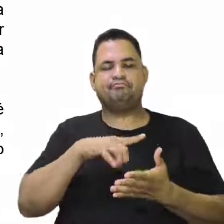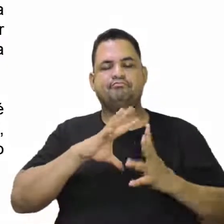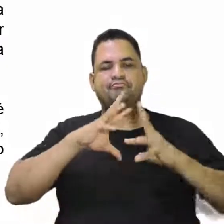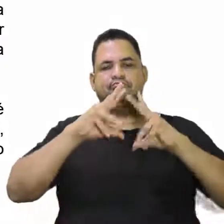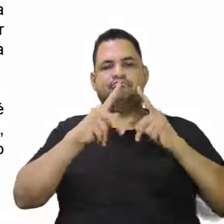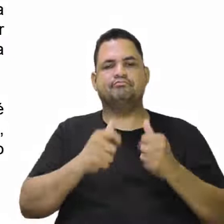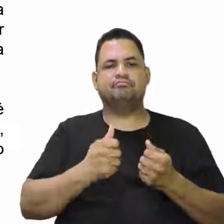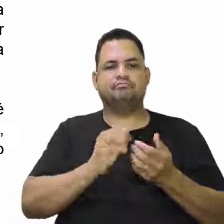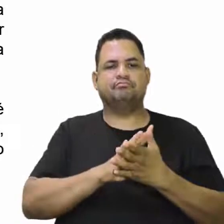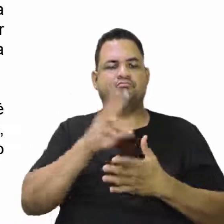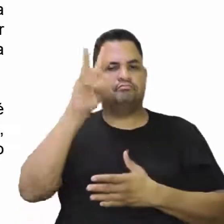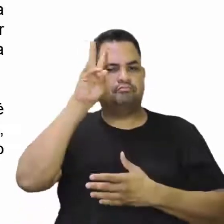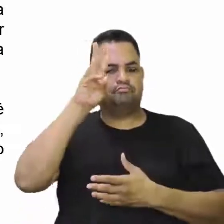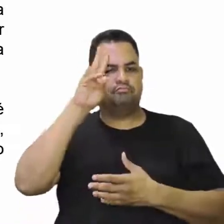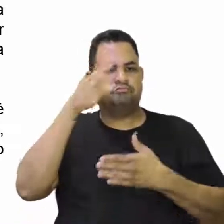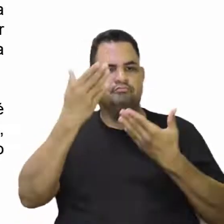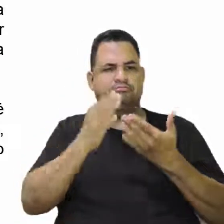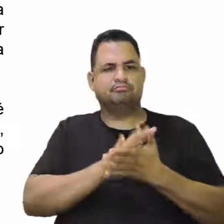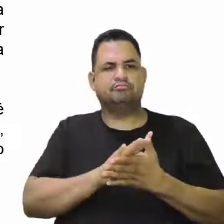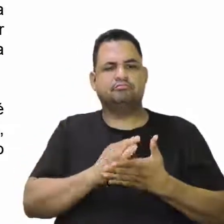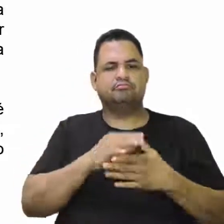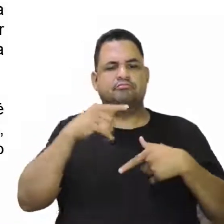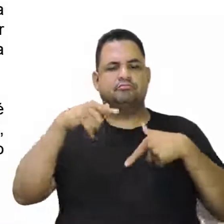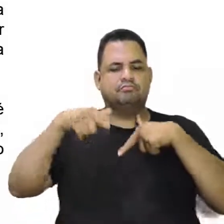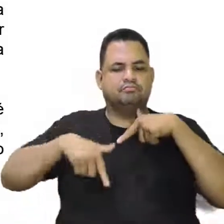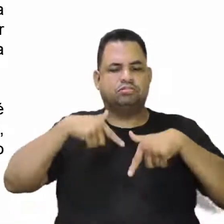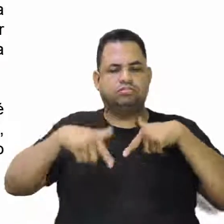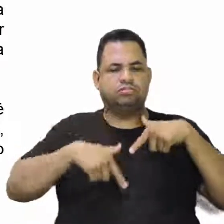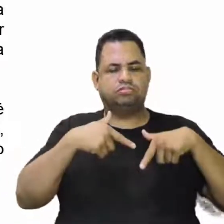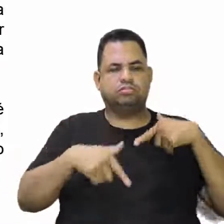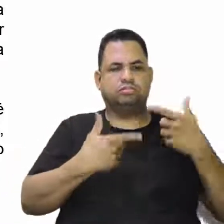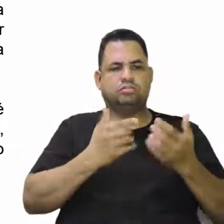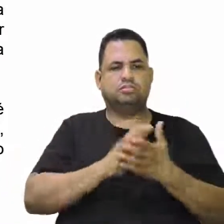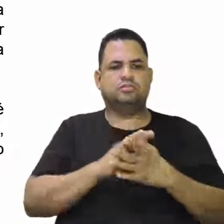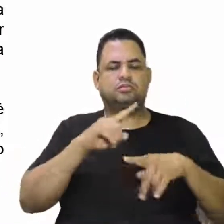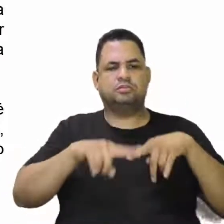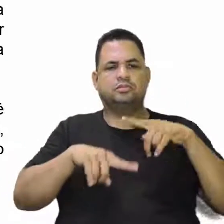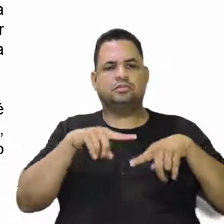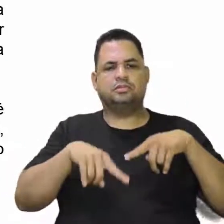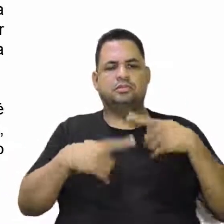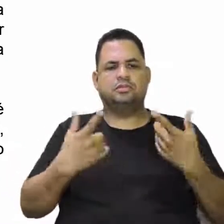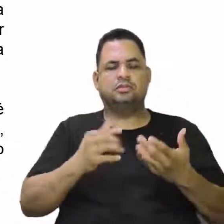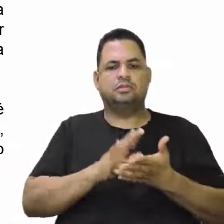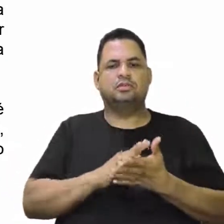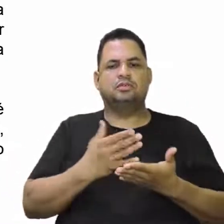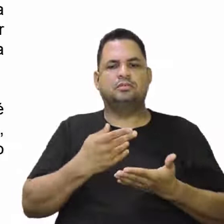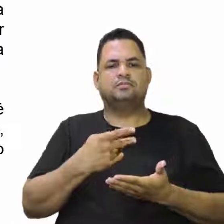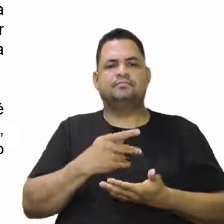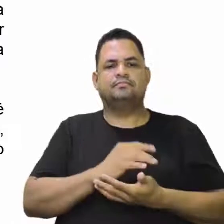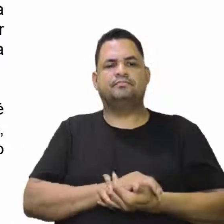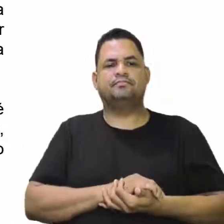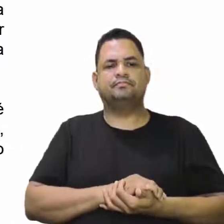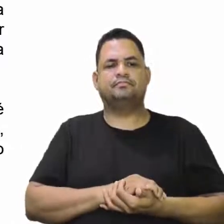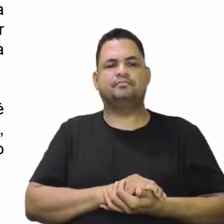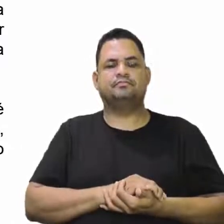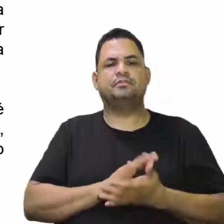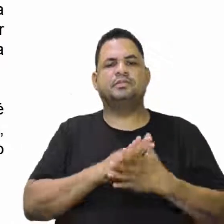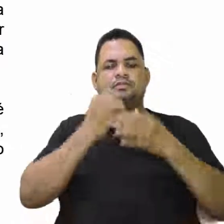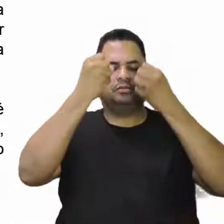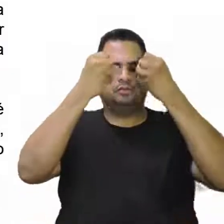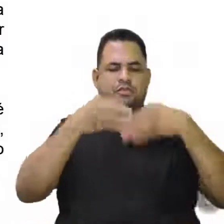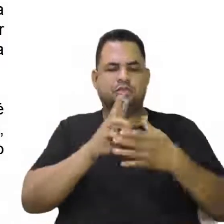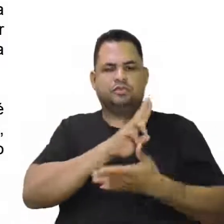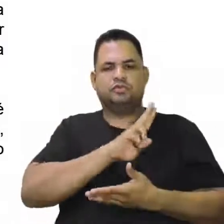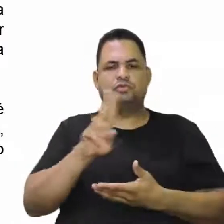essa história, toda essa questão da produção de produtos para justificar os nomes